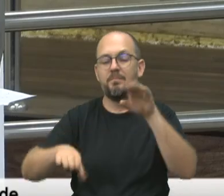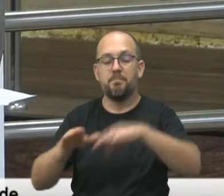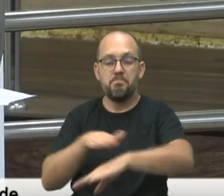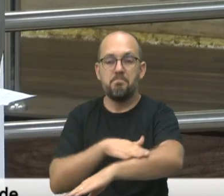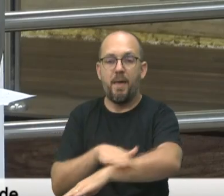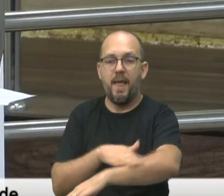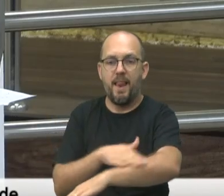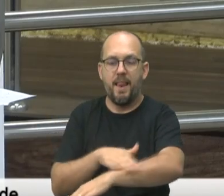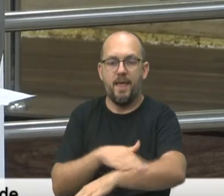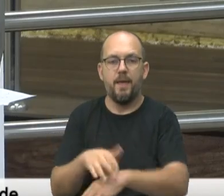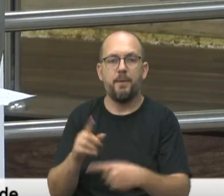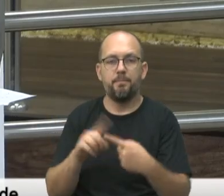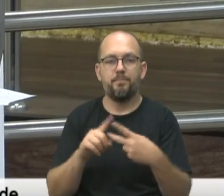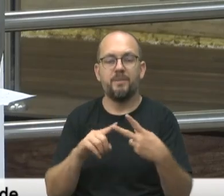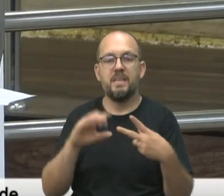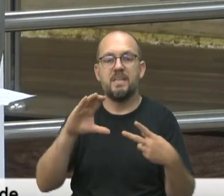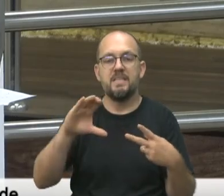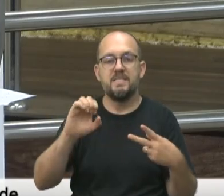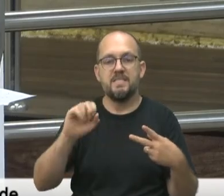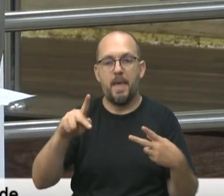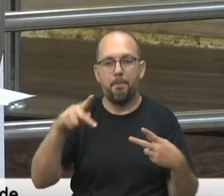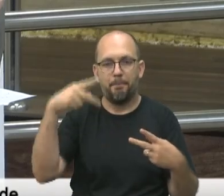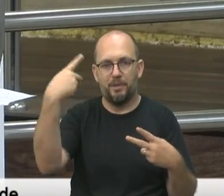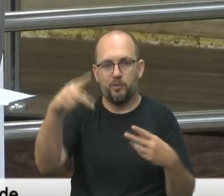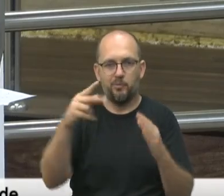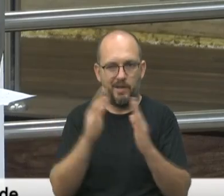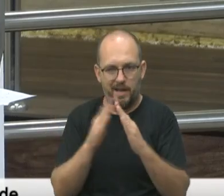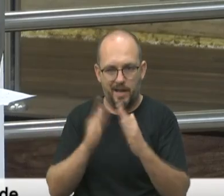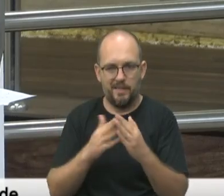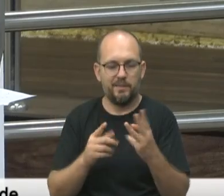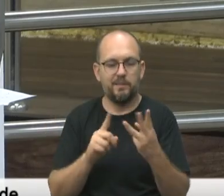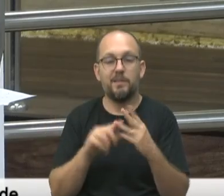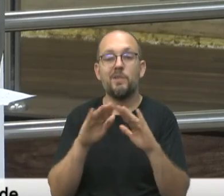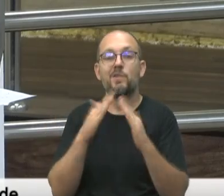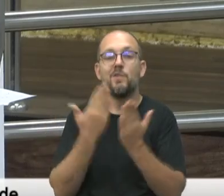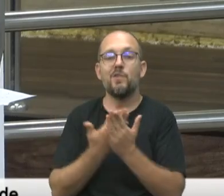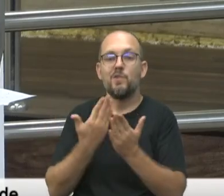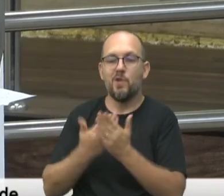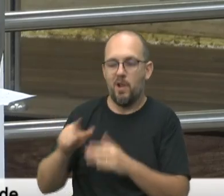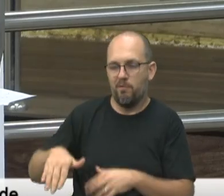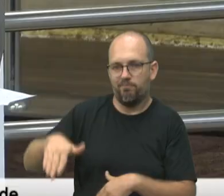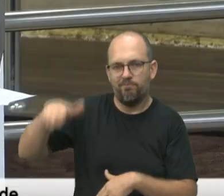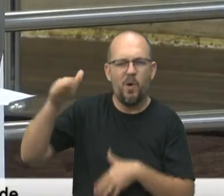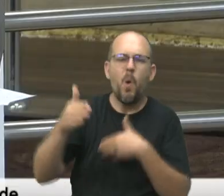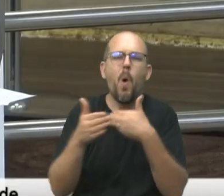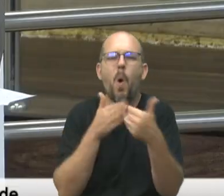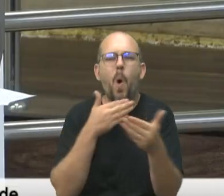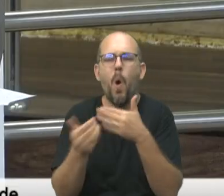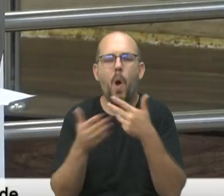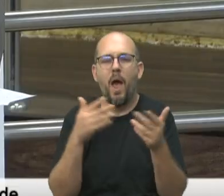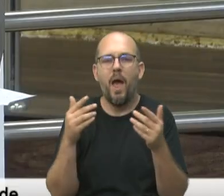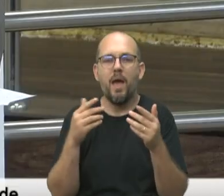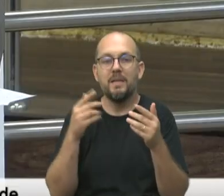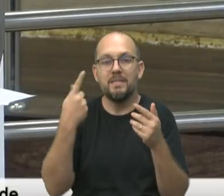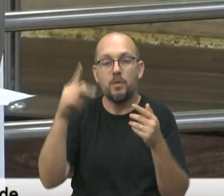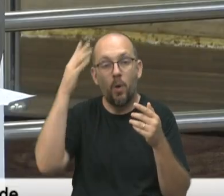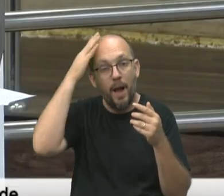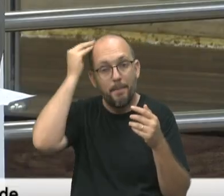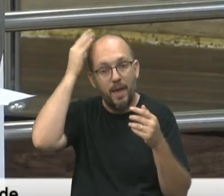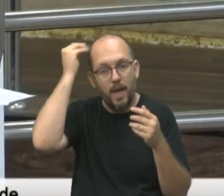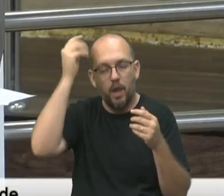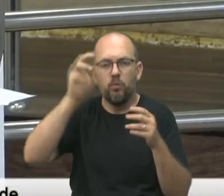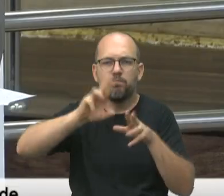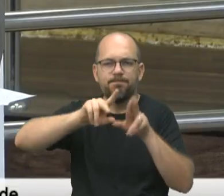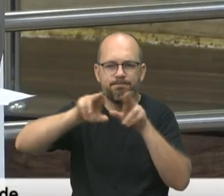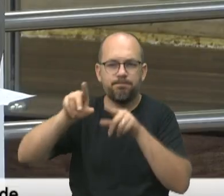pele, o CEP da sua casa, a escola que você estudou, qualquer coisa, a textura do seu cabelo,